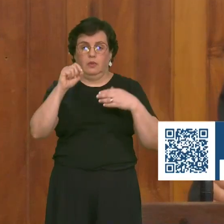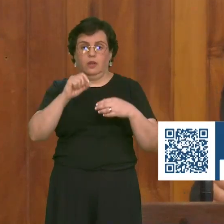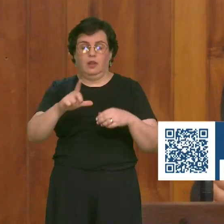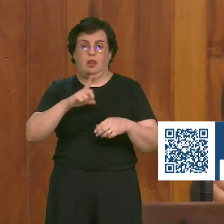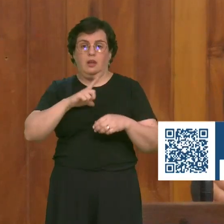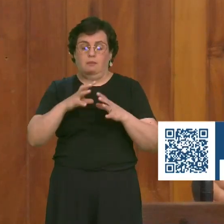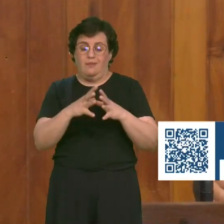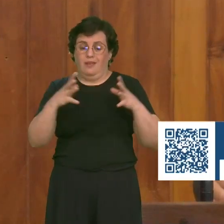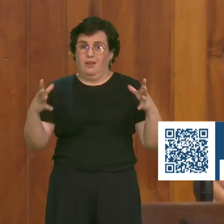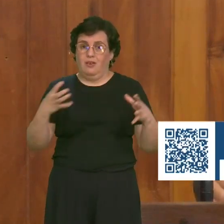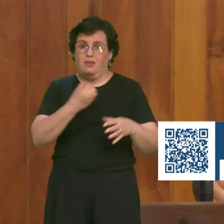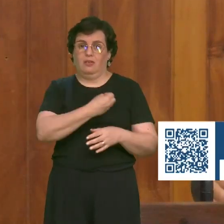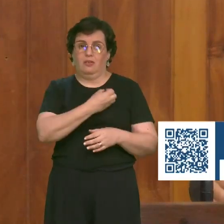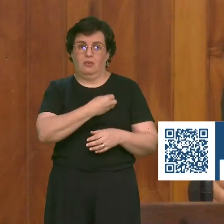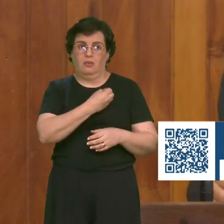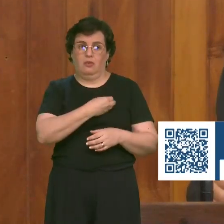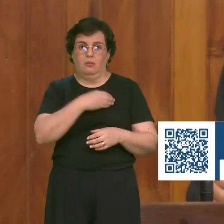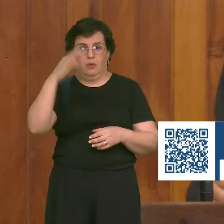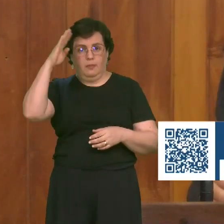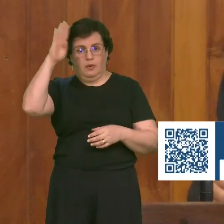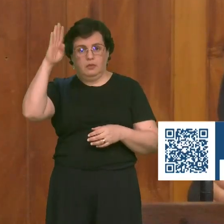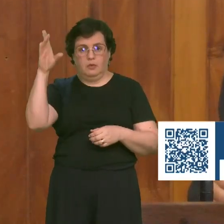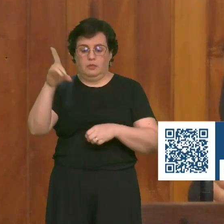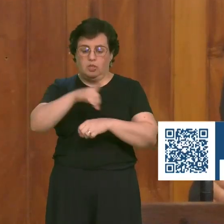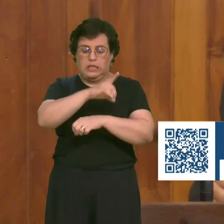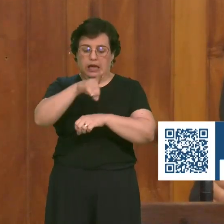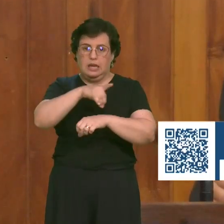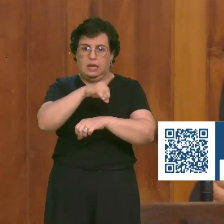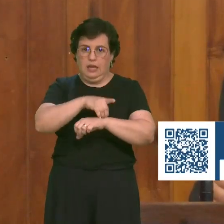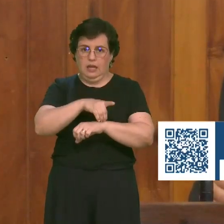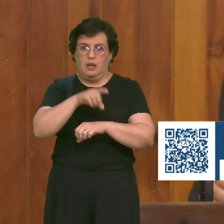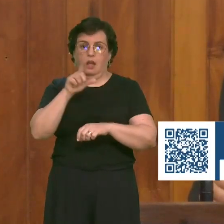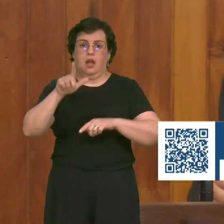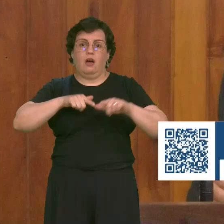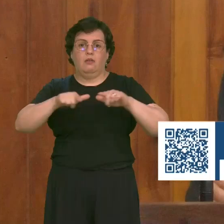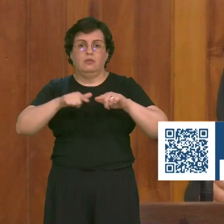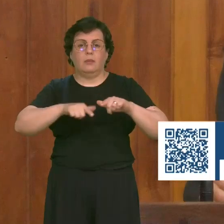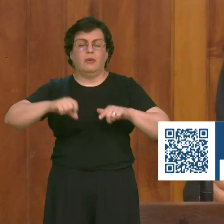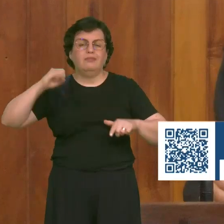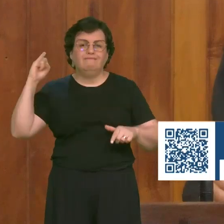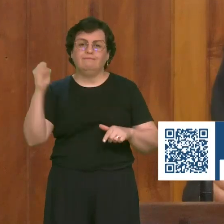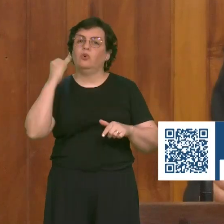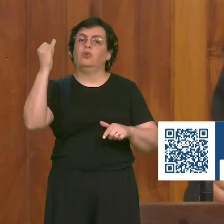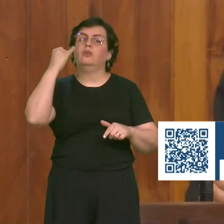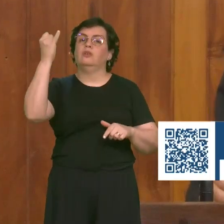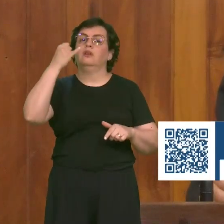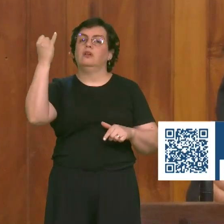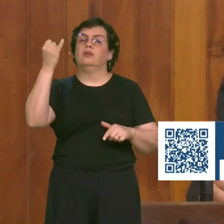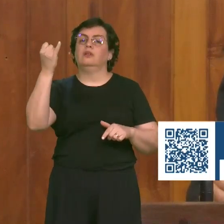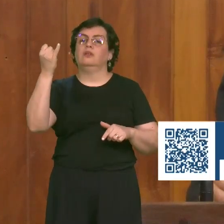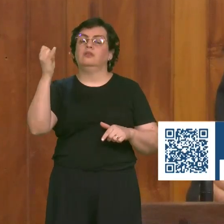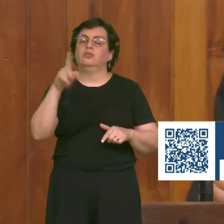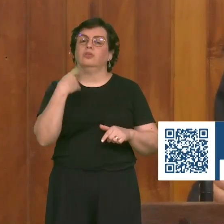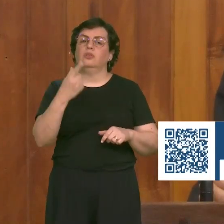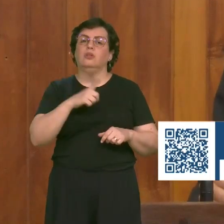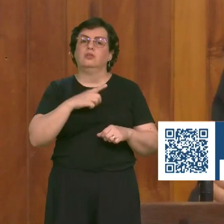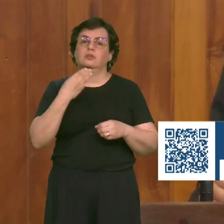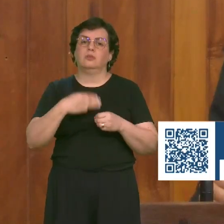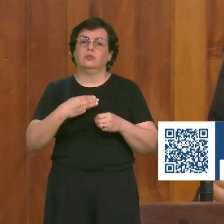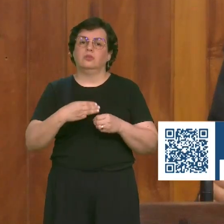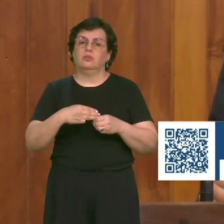uma incidência maior É principalmente dos casos de dengue que é um trabalho fundamental importante que nós temos o município